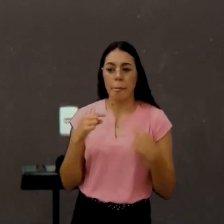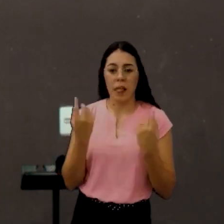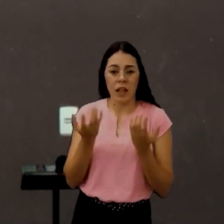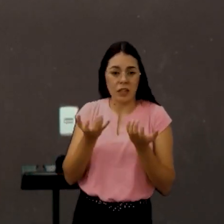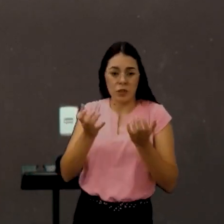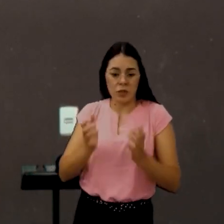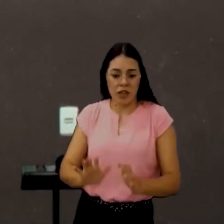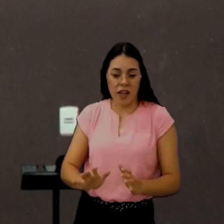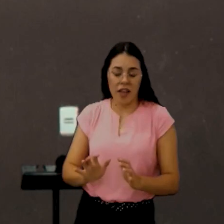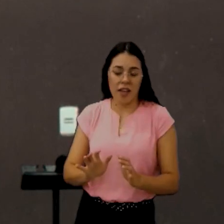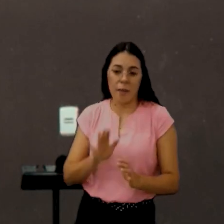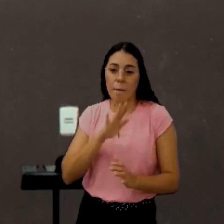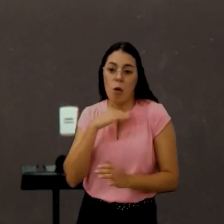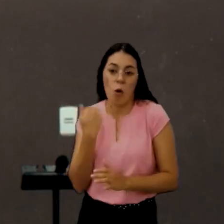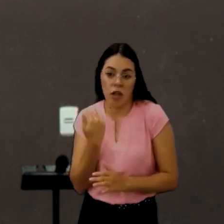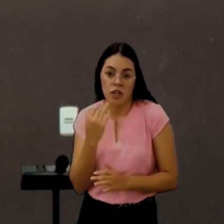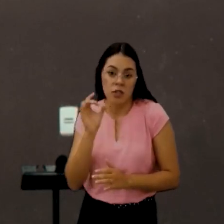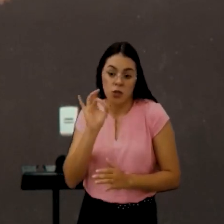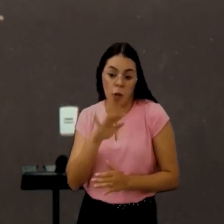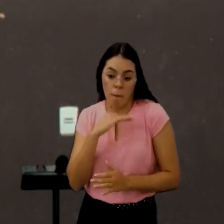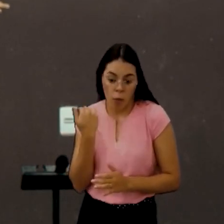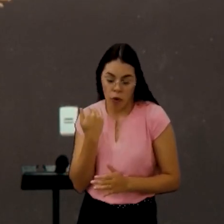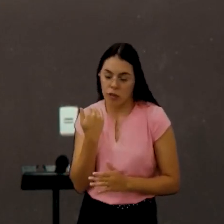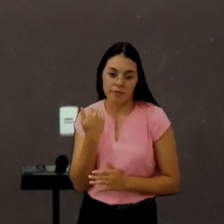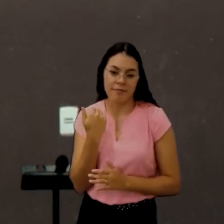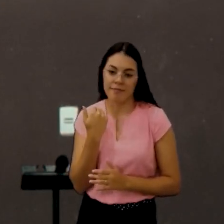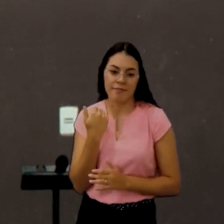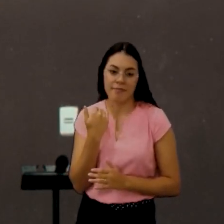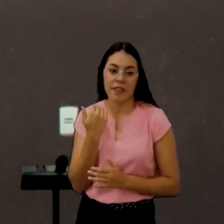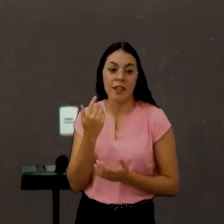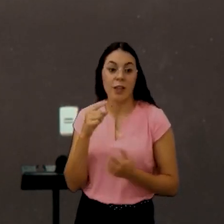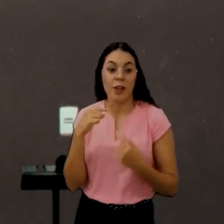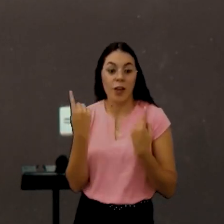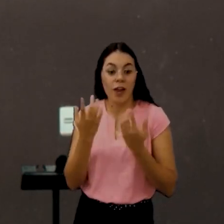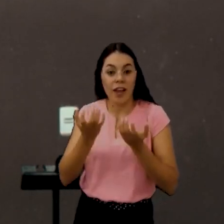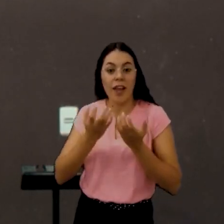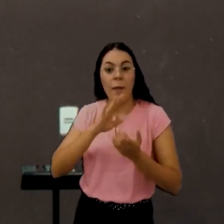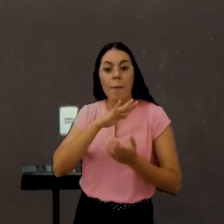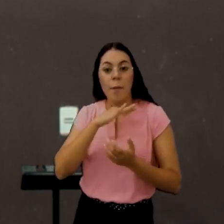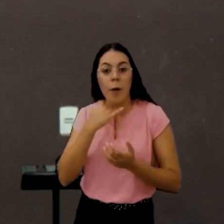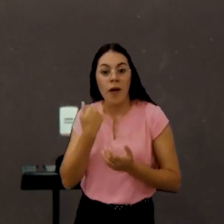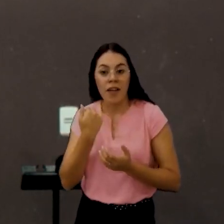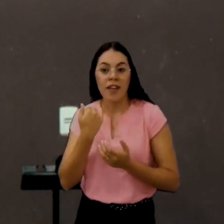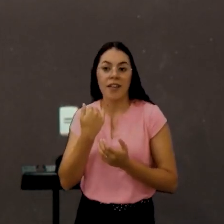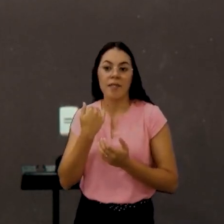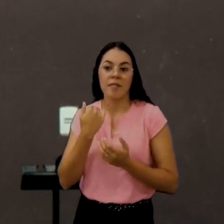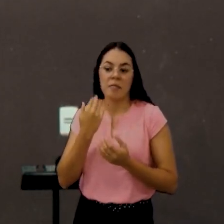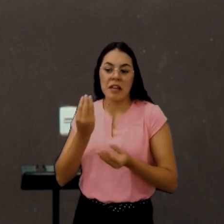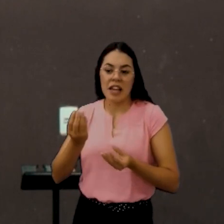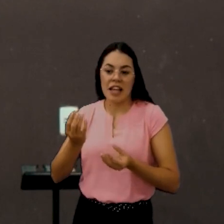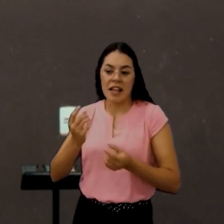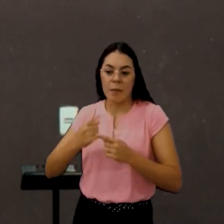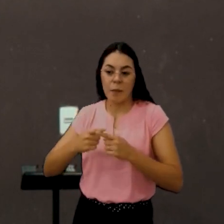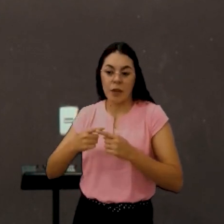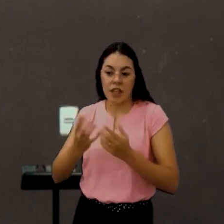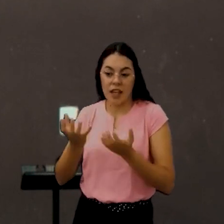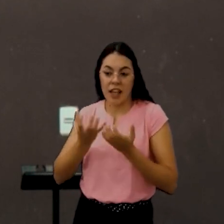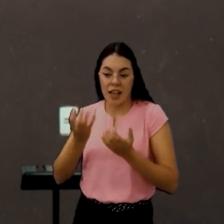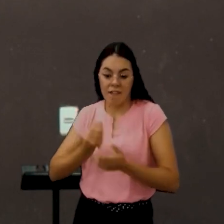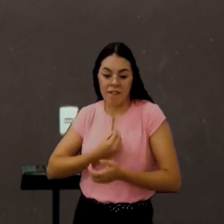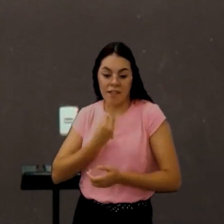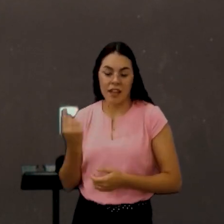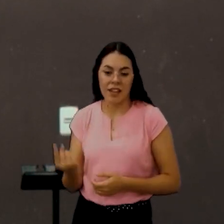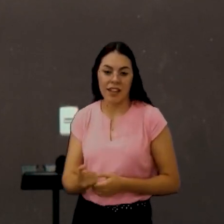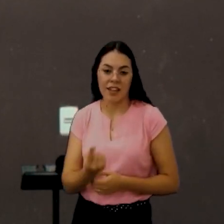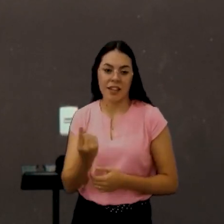ser despidos, não é que a gente quer morrer só por morrer, é porque a gente quer ser revestido de algo maior. Então nós não estamos